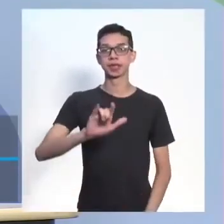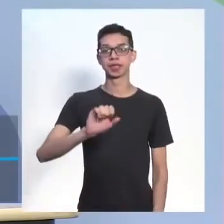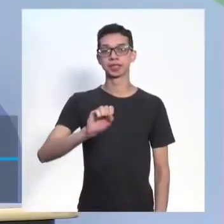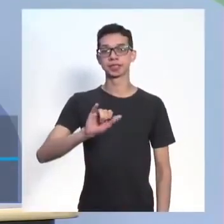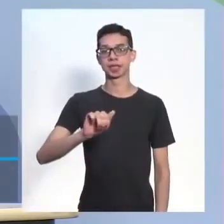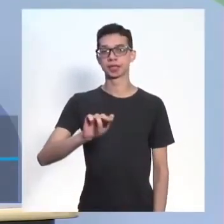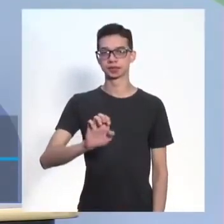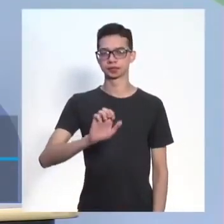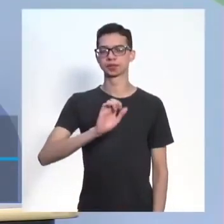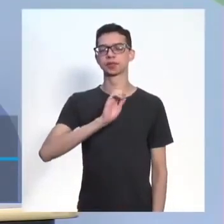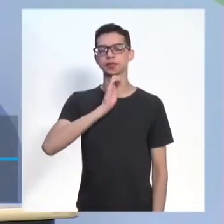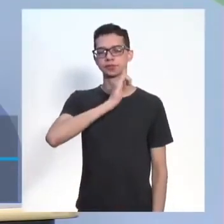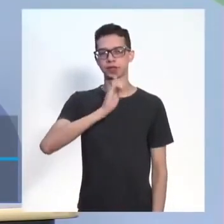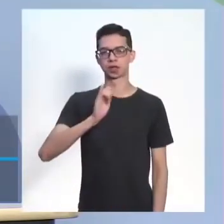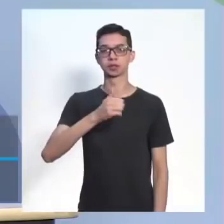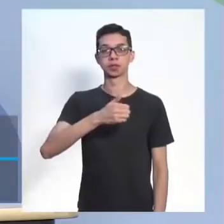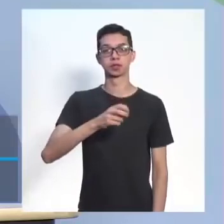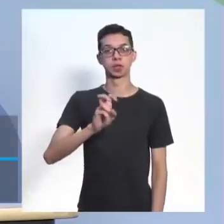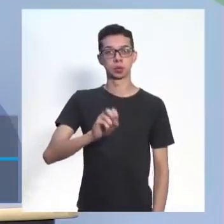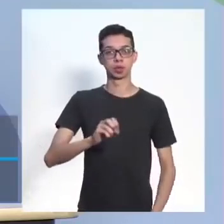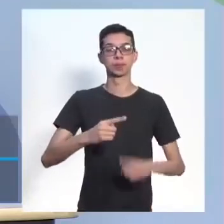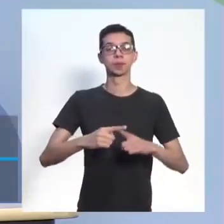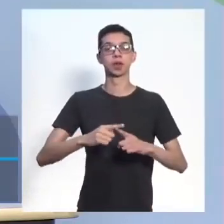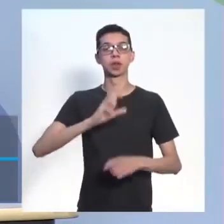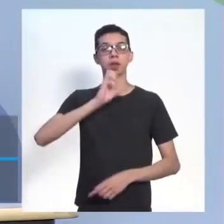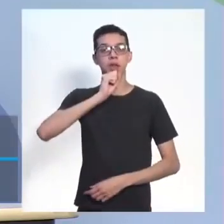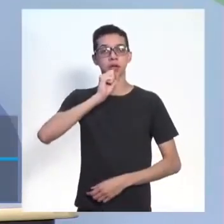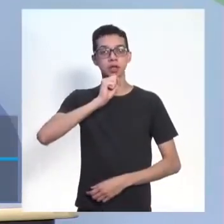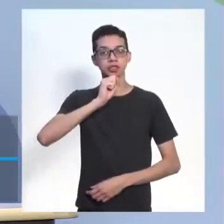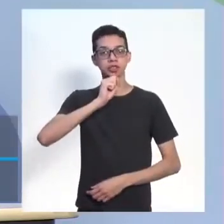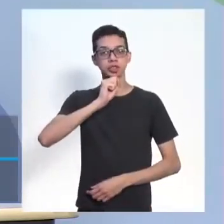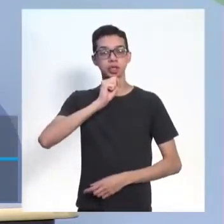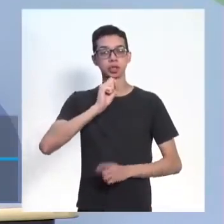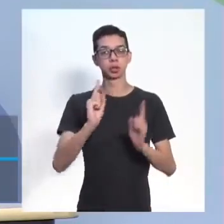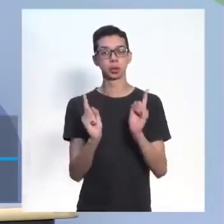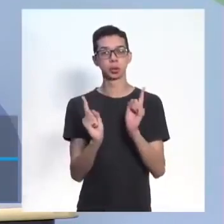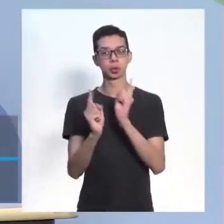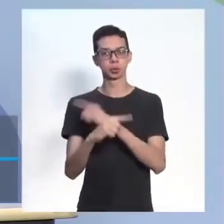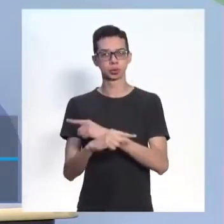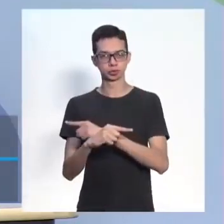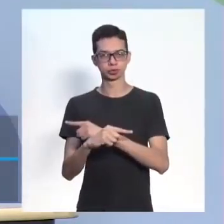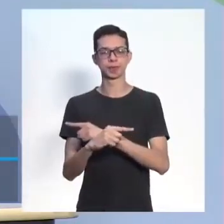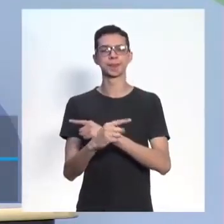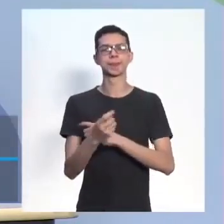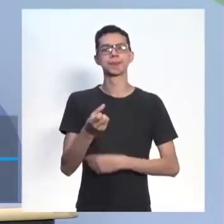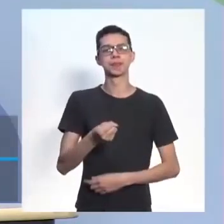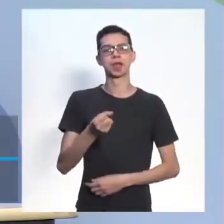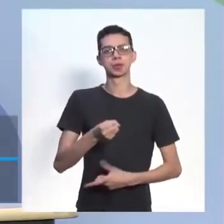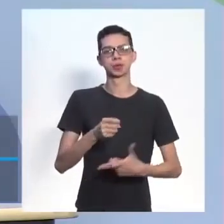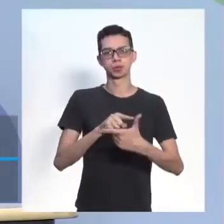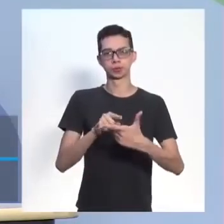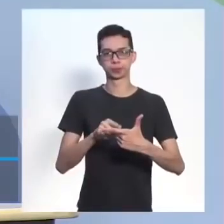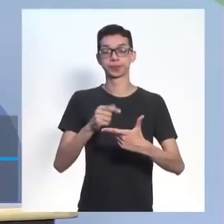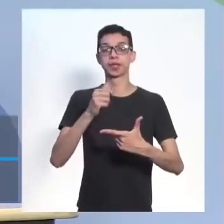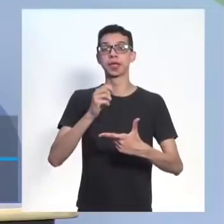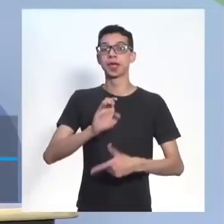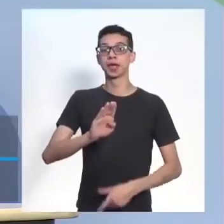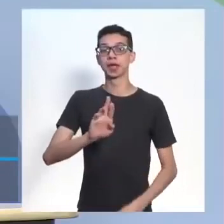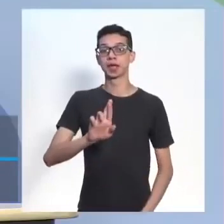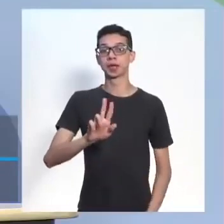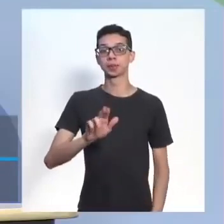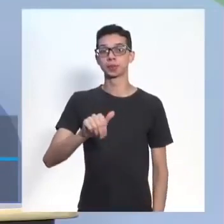o ângulo laranja é oposto do ângulo branco. A Bruna,